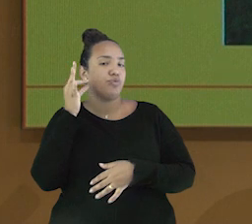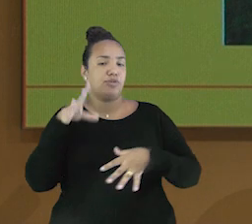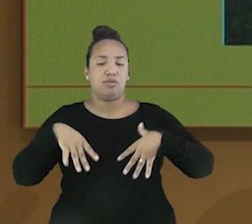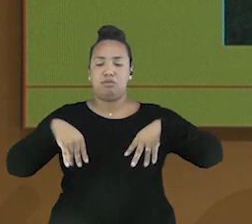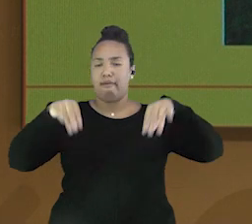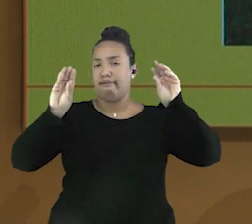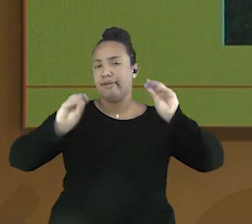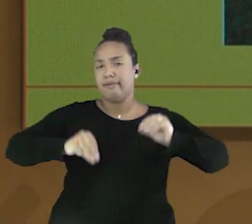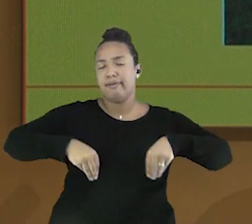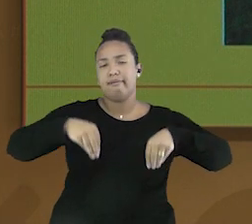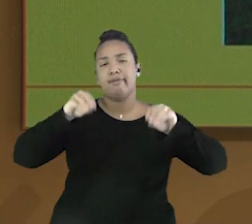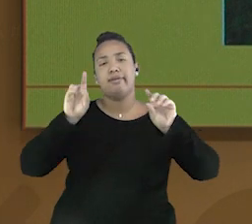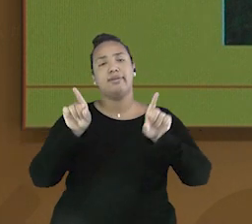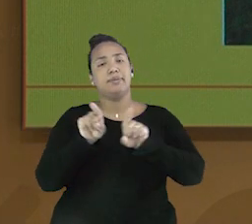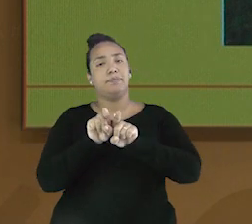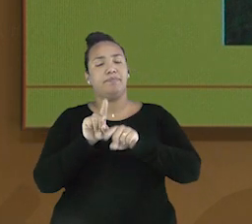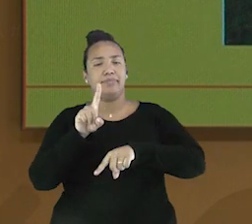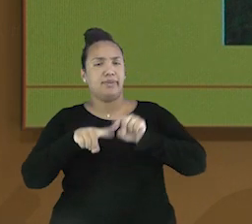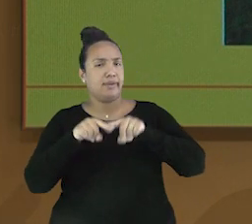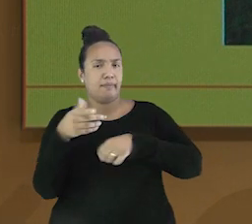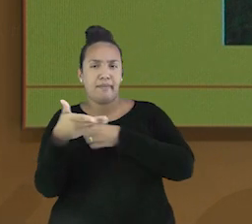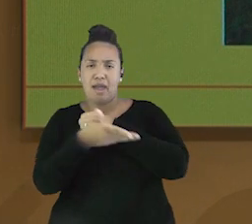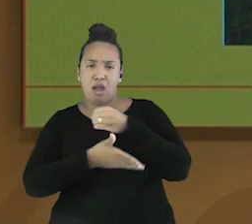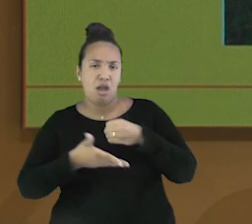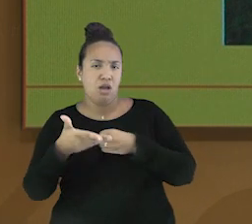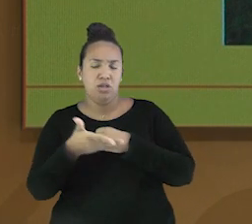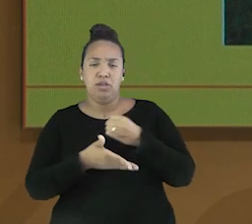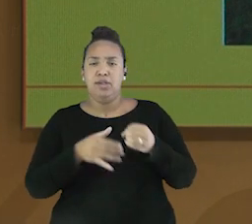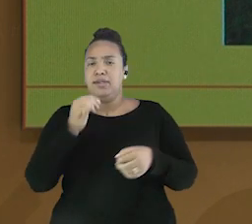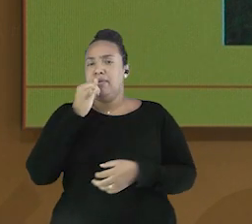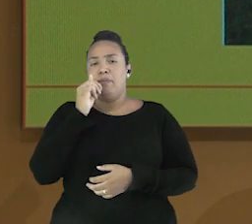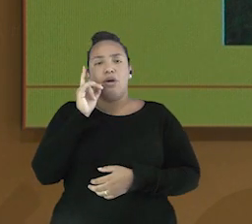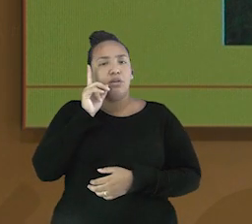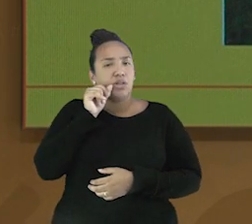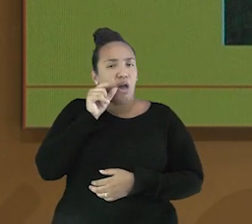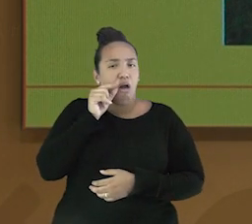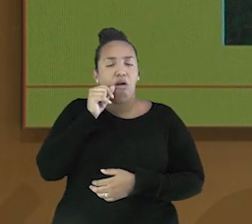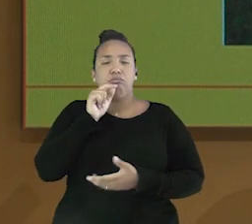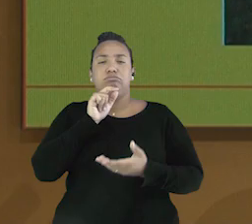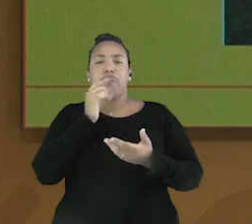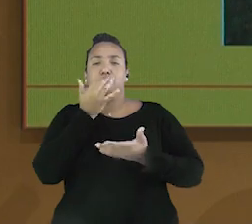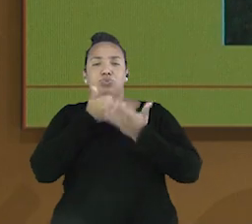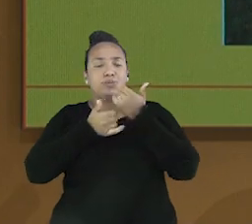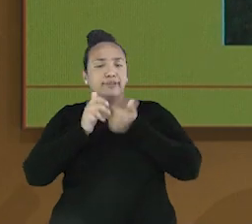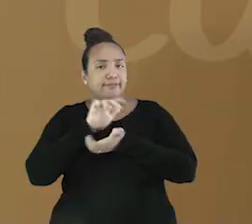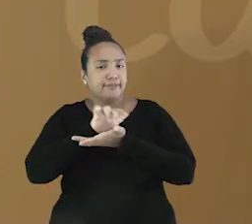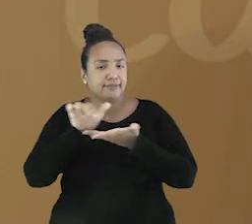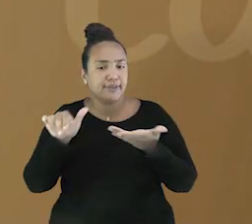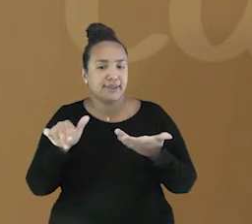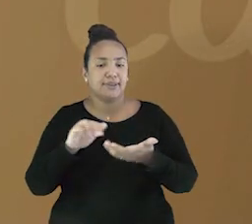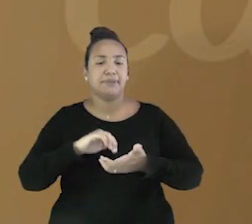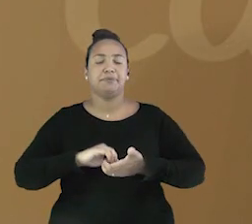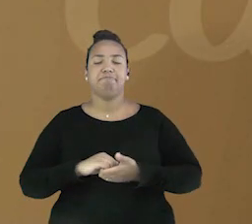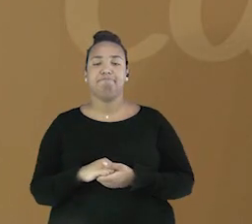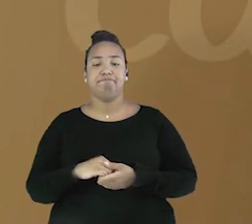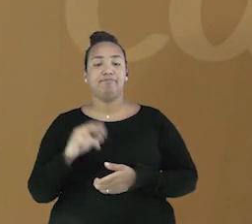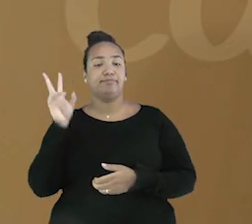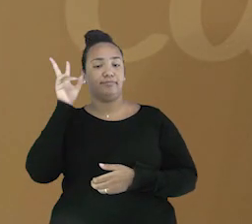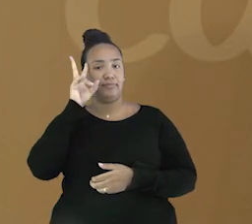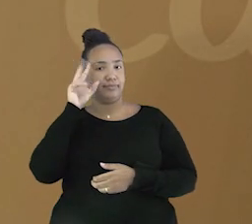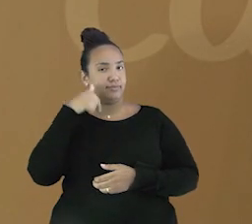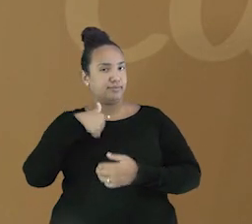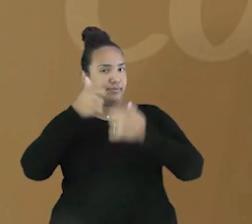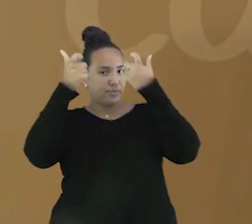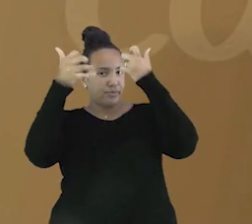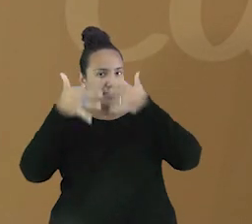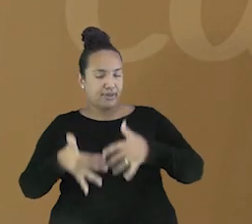joias, tecidos finos e itens básicos para a sobrevivência, como sal e outros alimentos. Lembra que nós falamos que